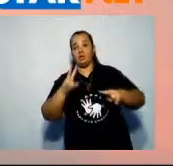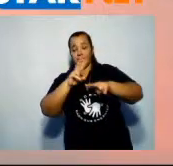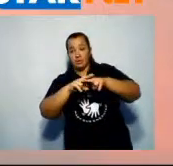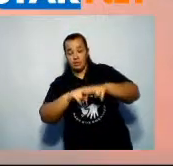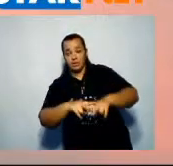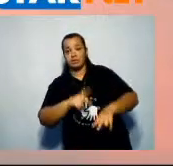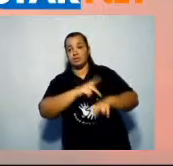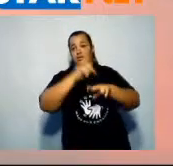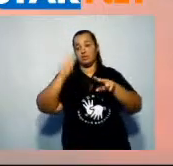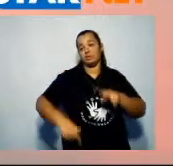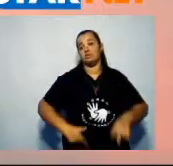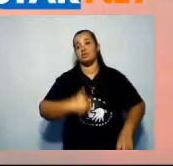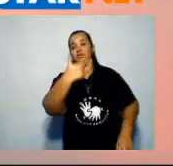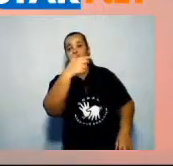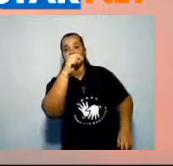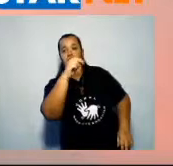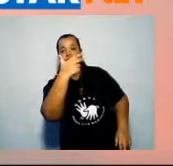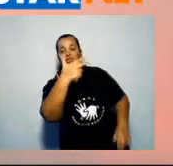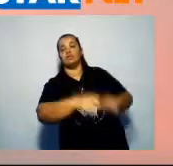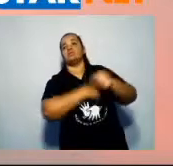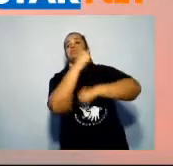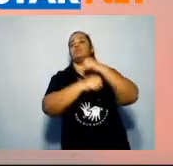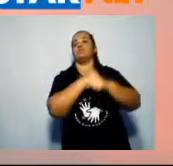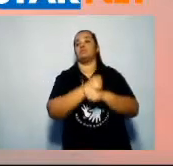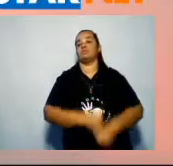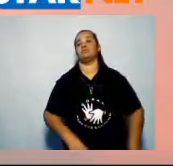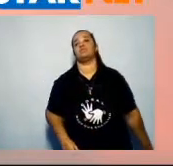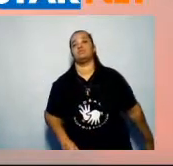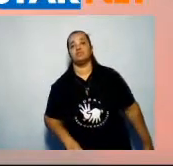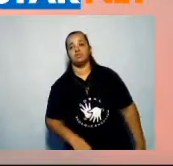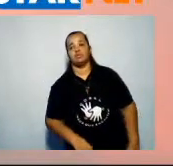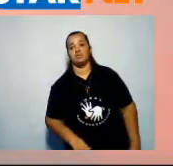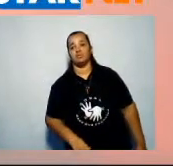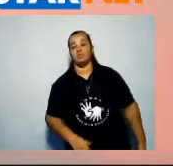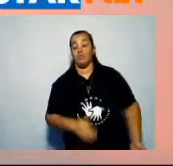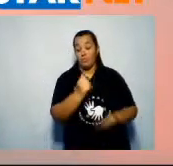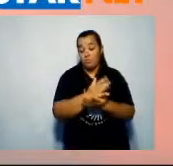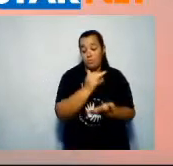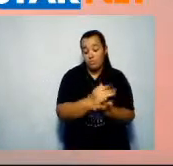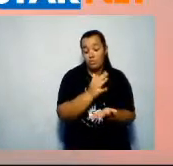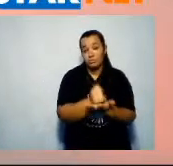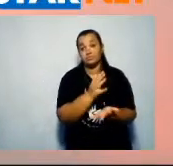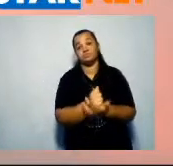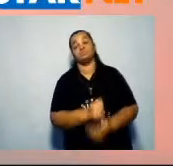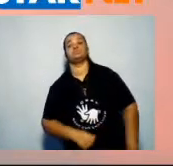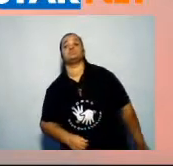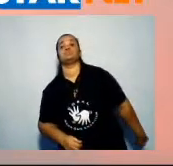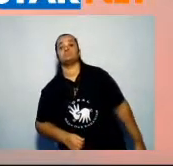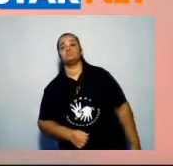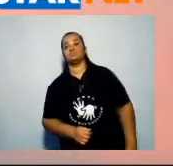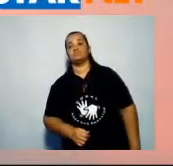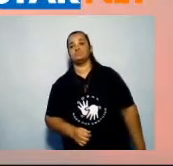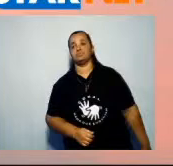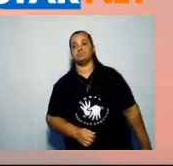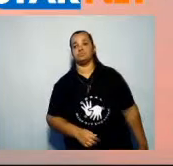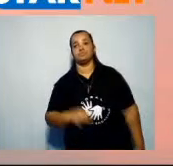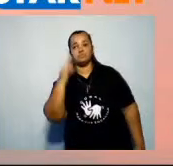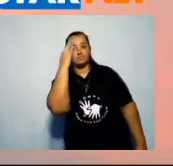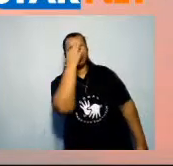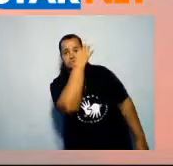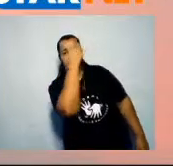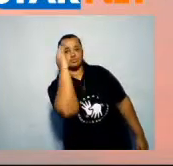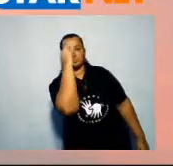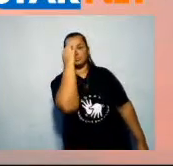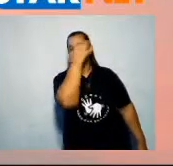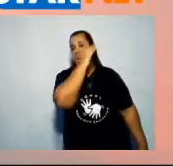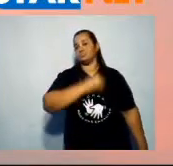hashtag Piracaia 203 anos. Está valendo maquiagem da Gamaioli e ainda um bolo da Café da Dana. Um bolo Café da Dana e também